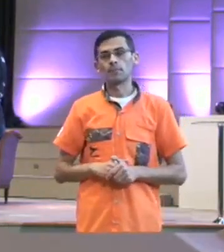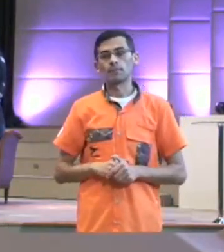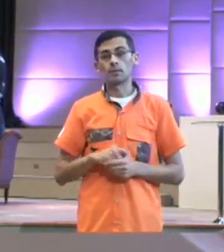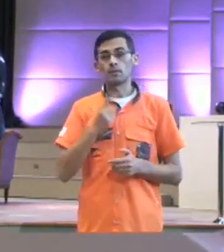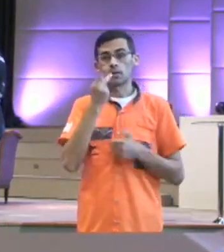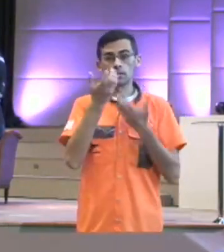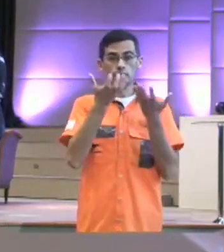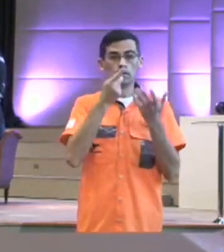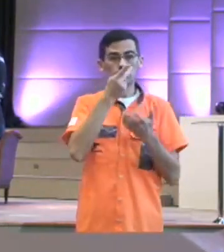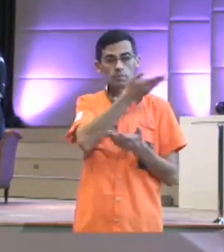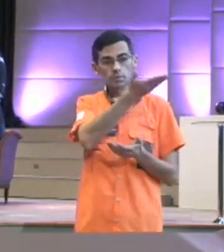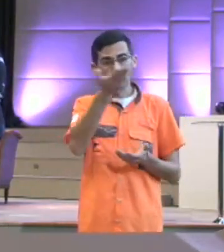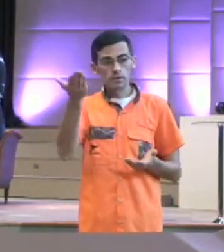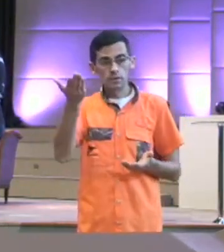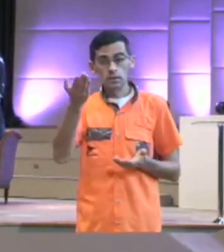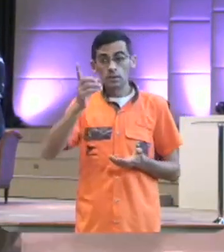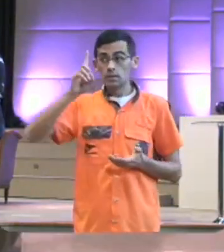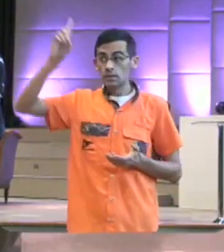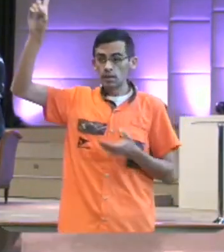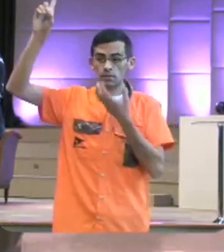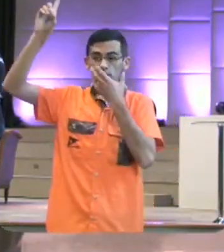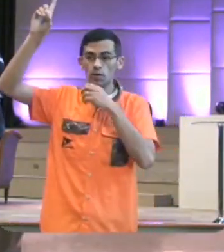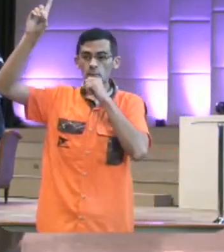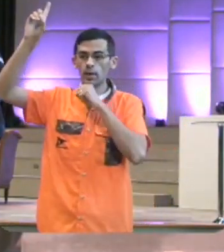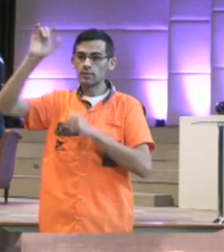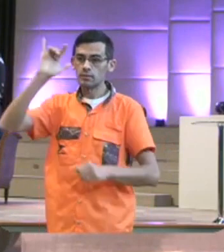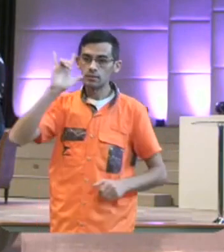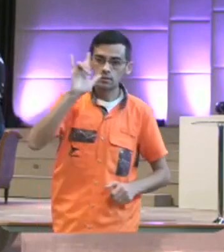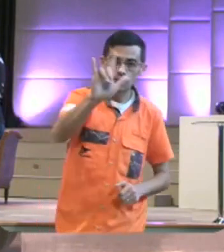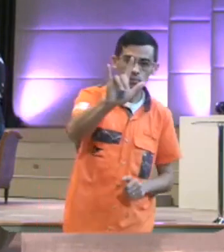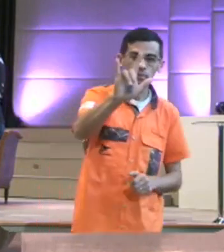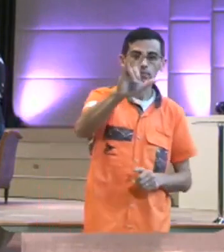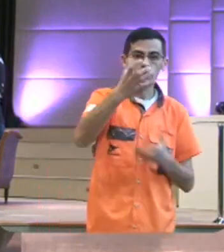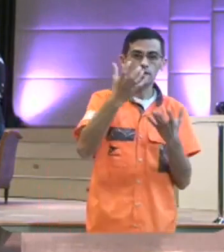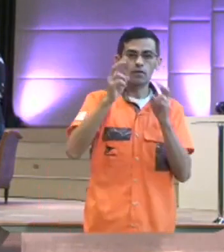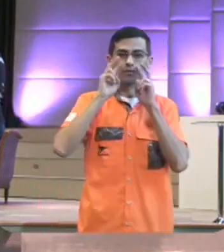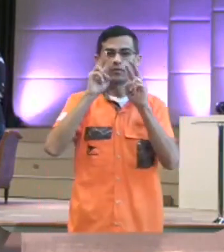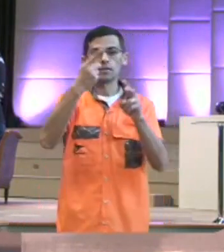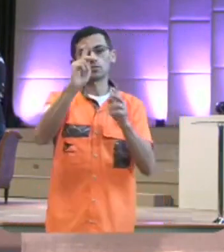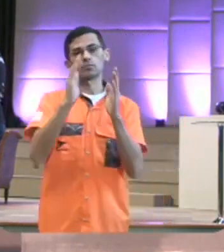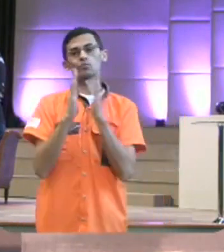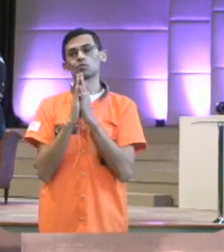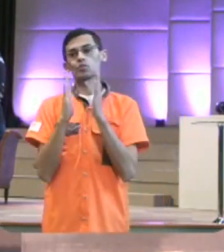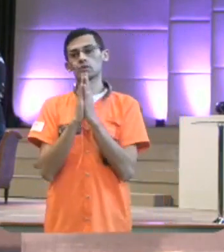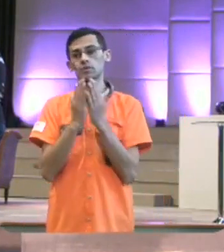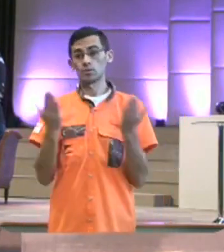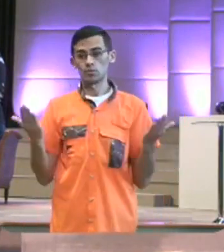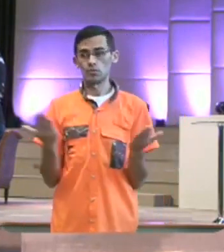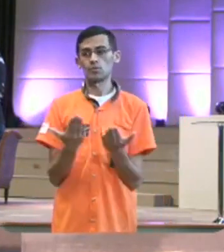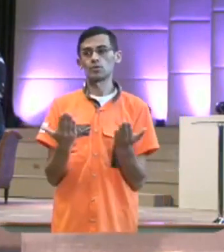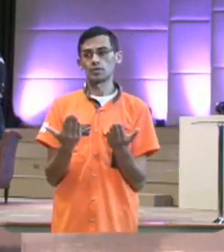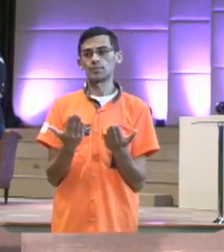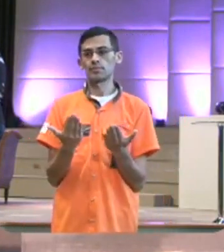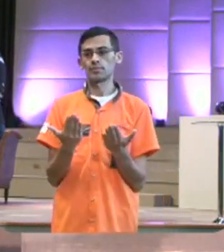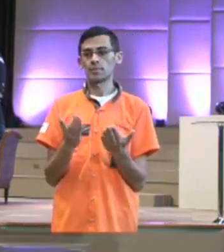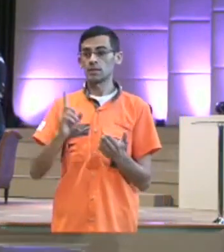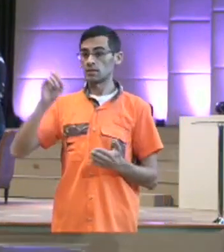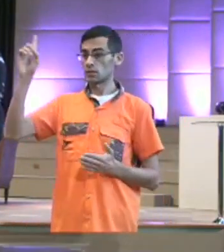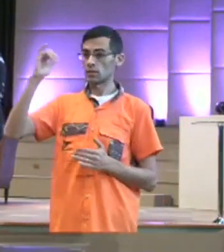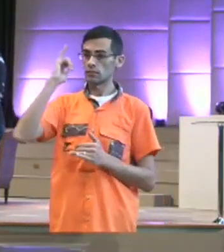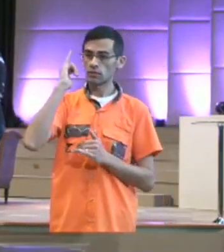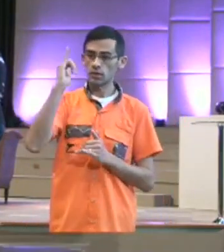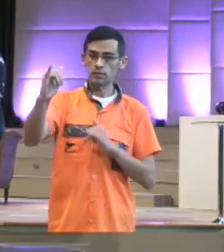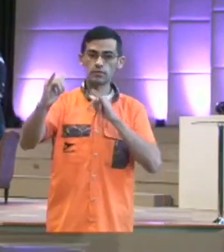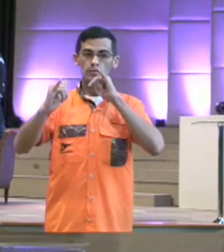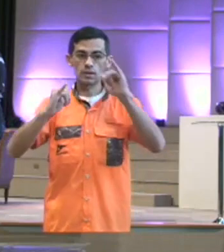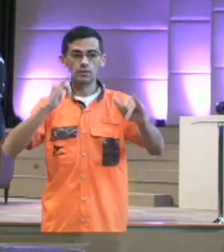Eu quero dizer assim: você tem um Pai que te ama e que está disposto a ouvir a tua oração hoje. E Ele quer ministrar